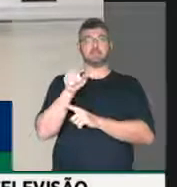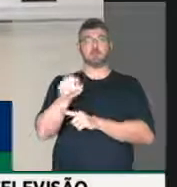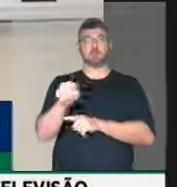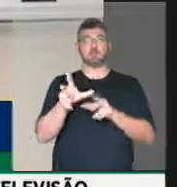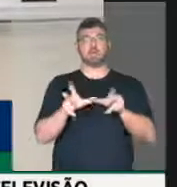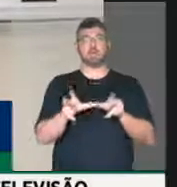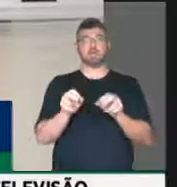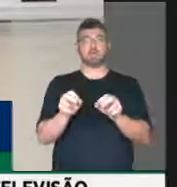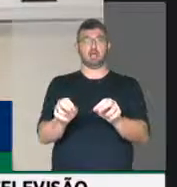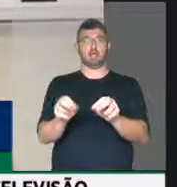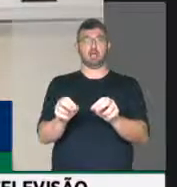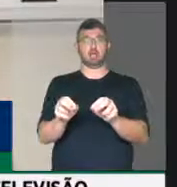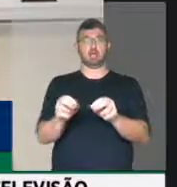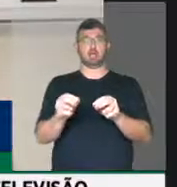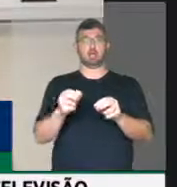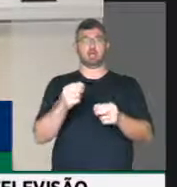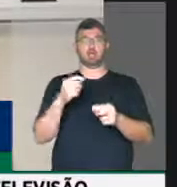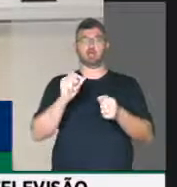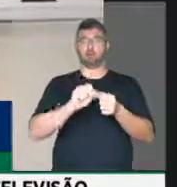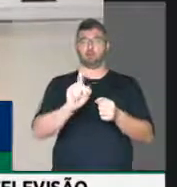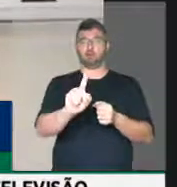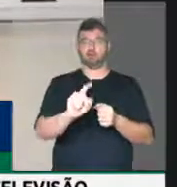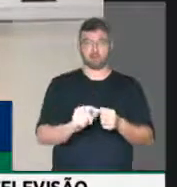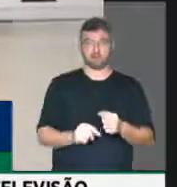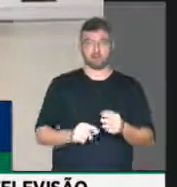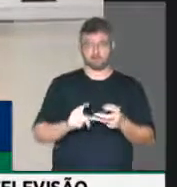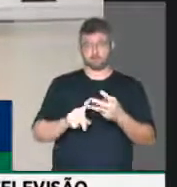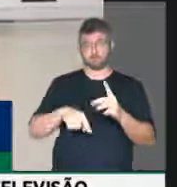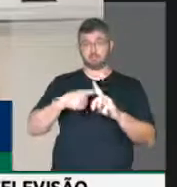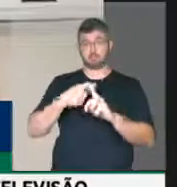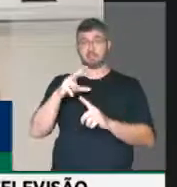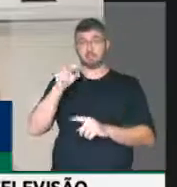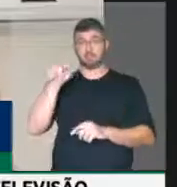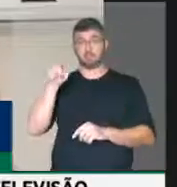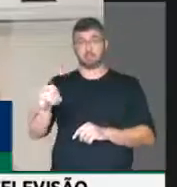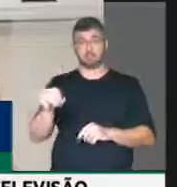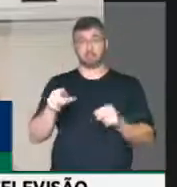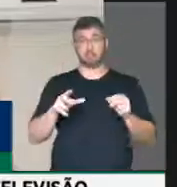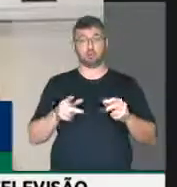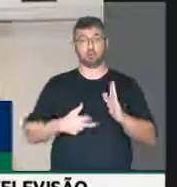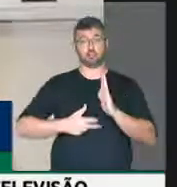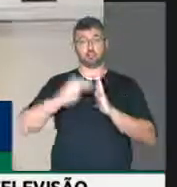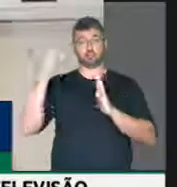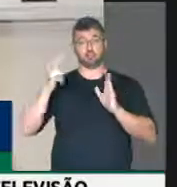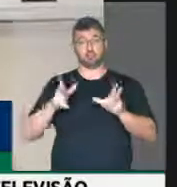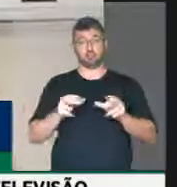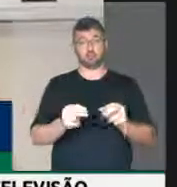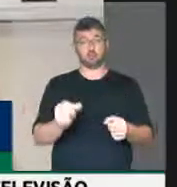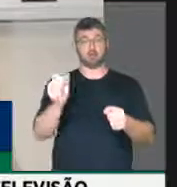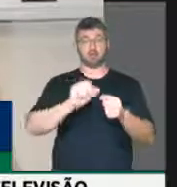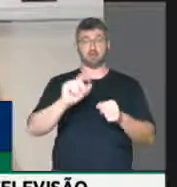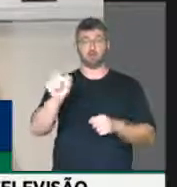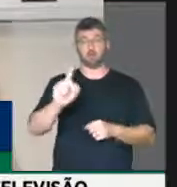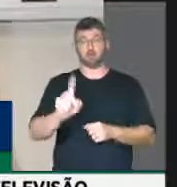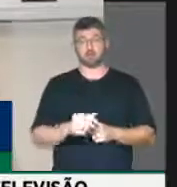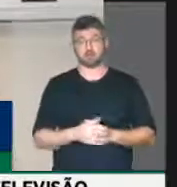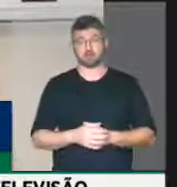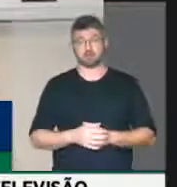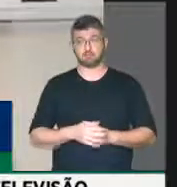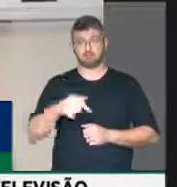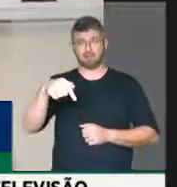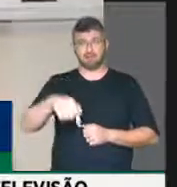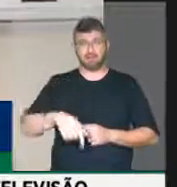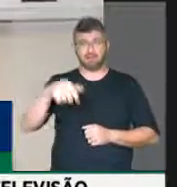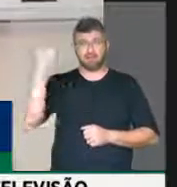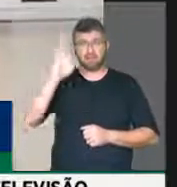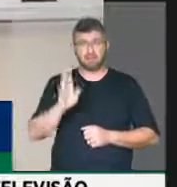que deixaram de ser dados, e 50 mil cirurgias para câncer deixaram de ser realizadas. No